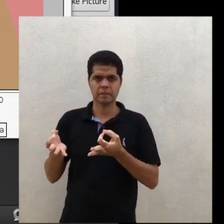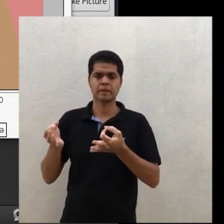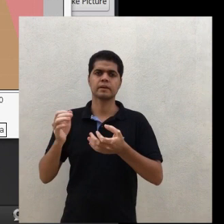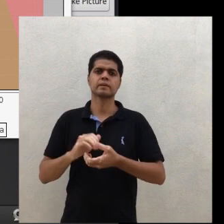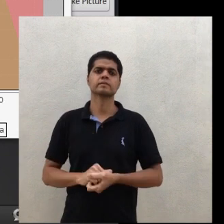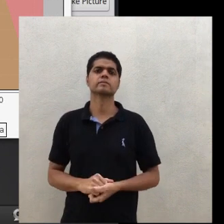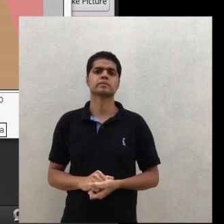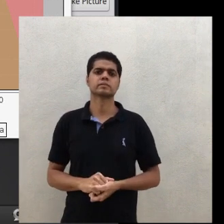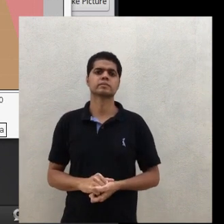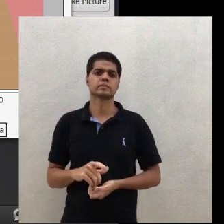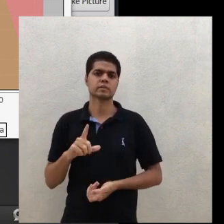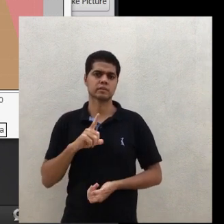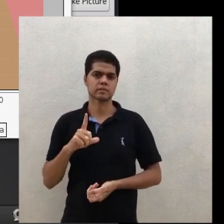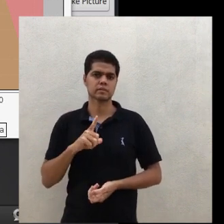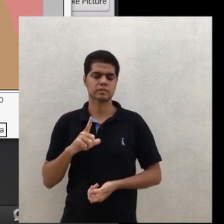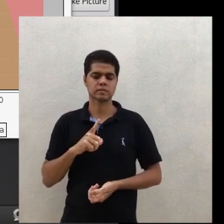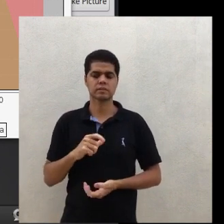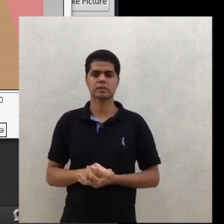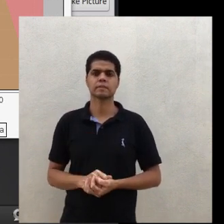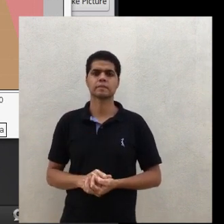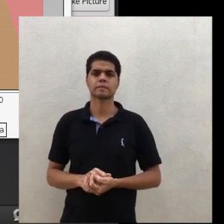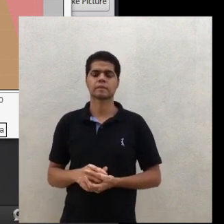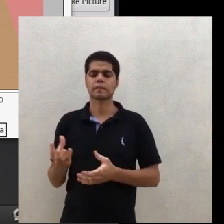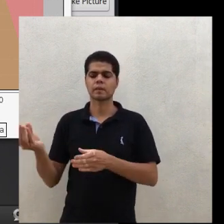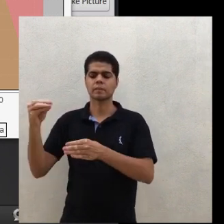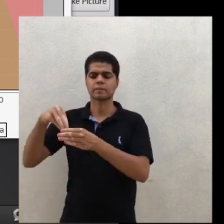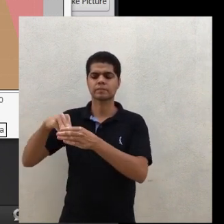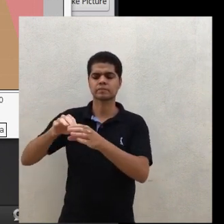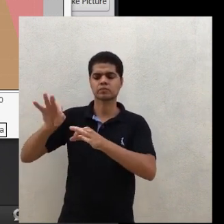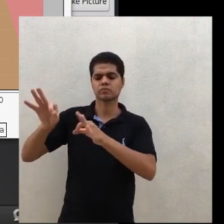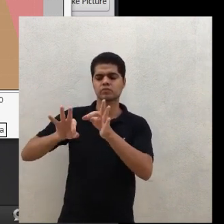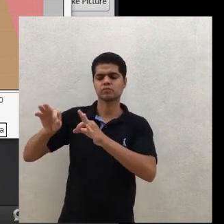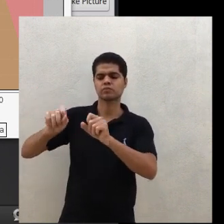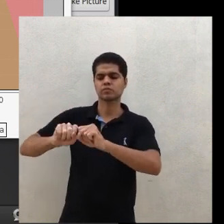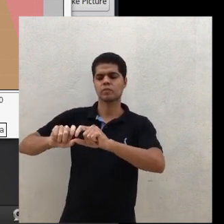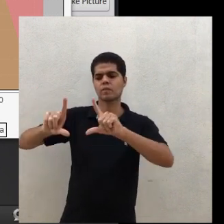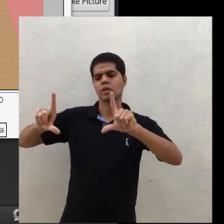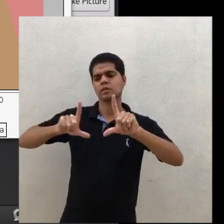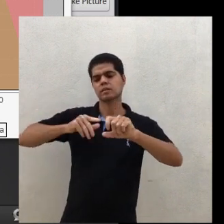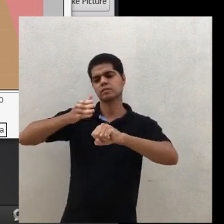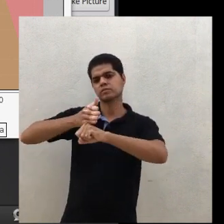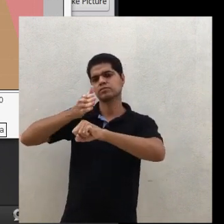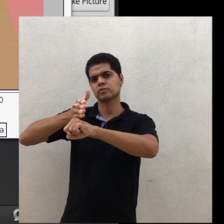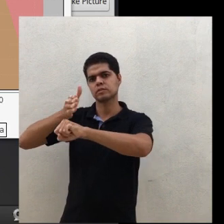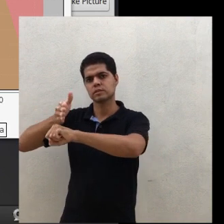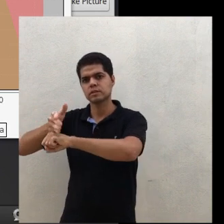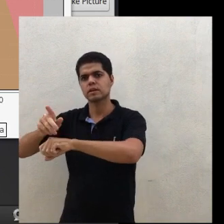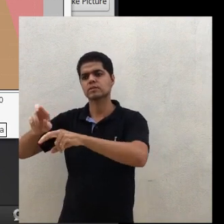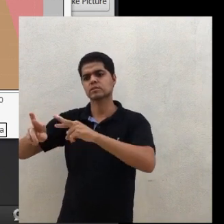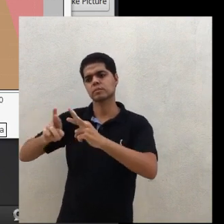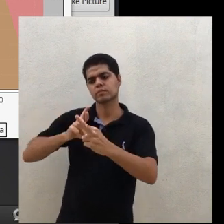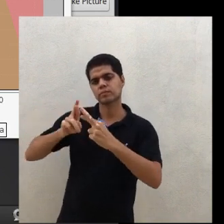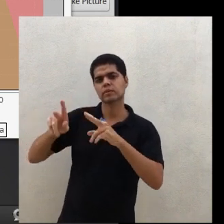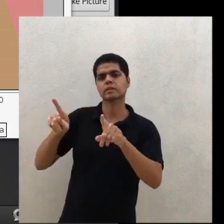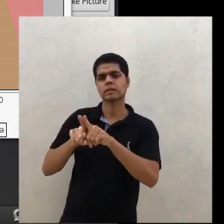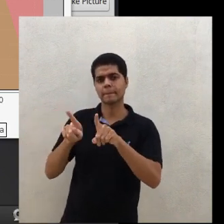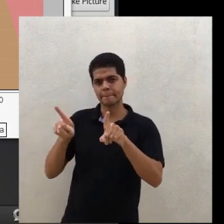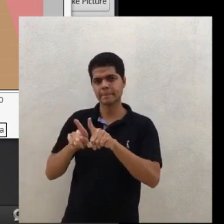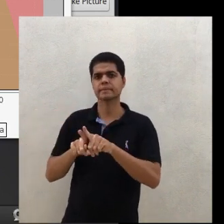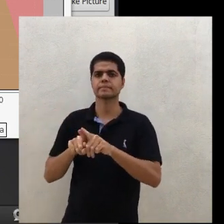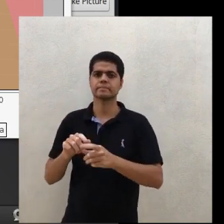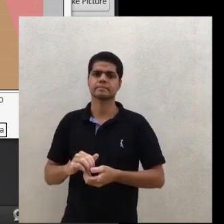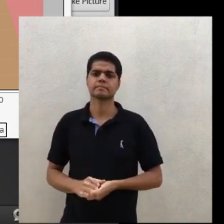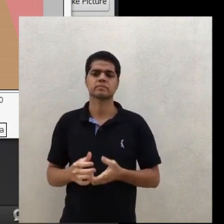o conjunto de dados de entrada e o conjunto de dados de saída, que é esse aqui. Você fala assim, Rony, agora eu